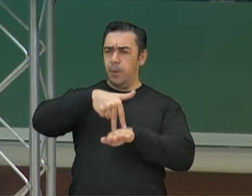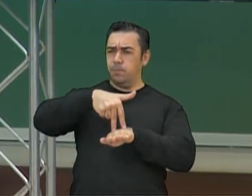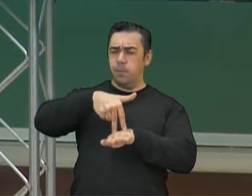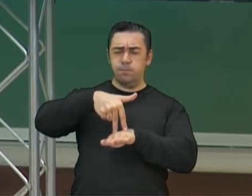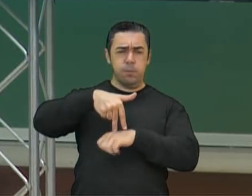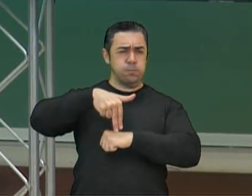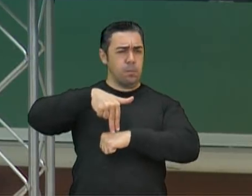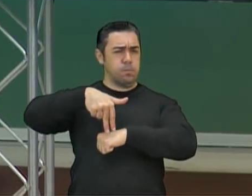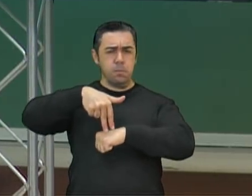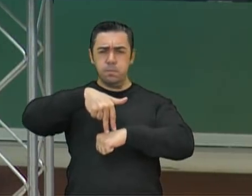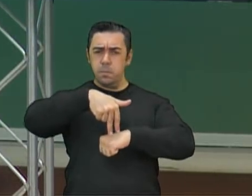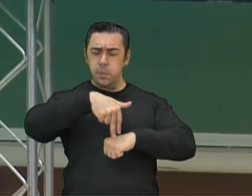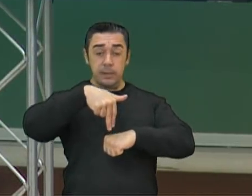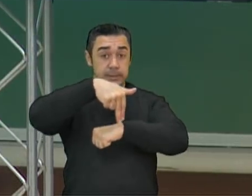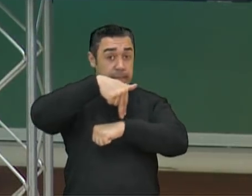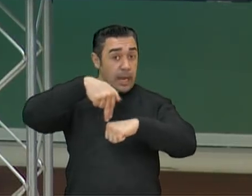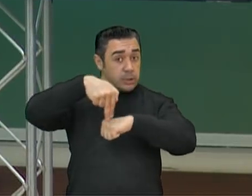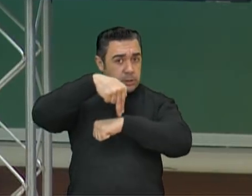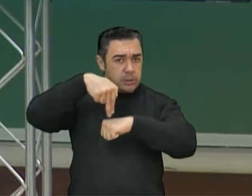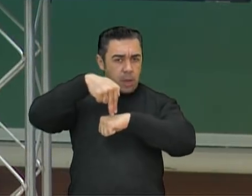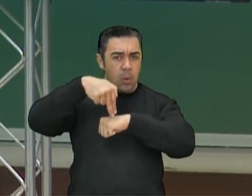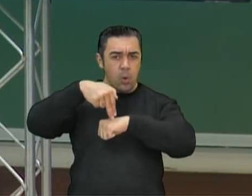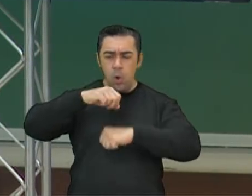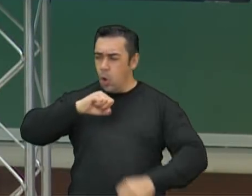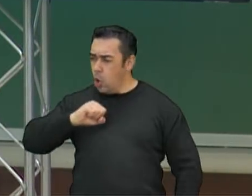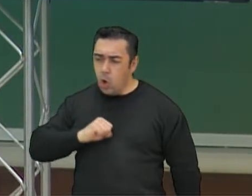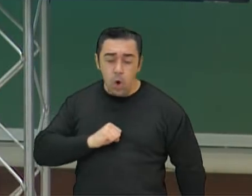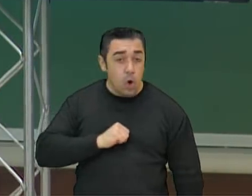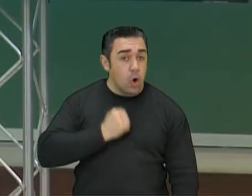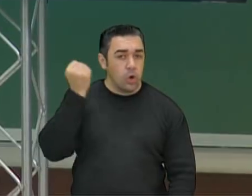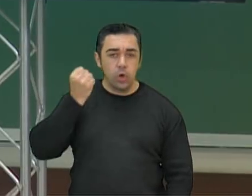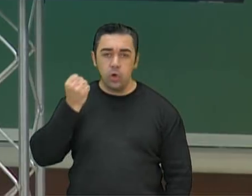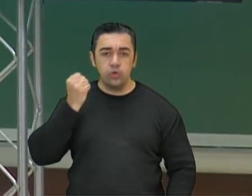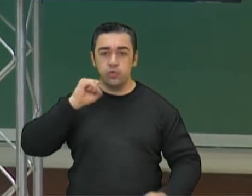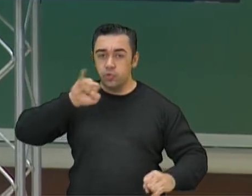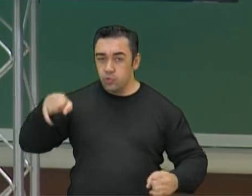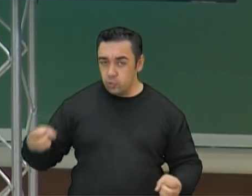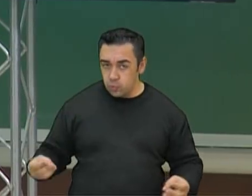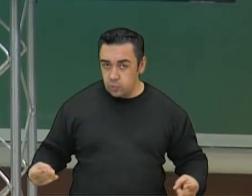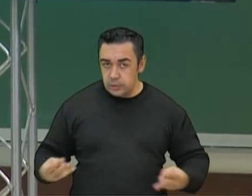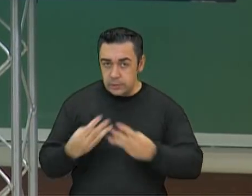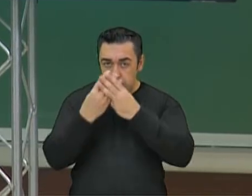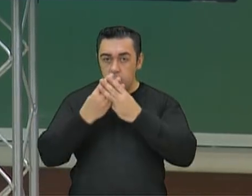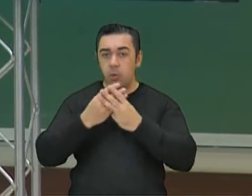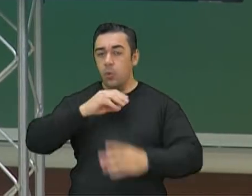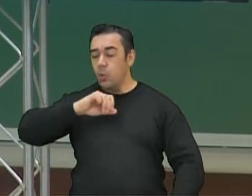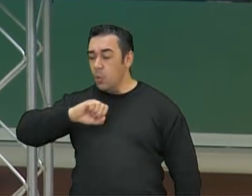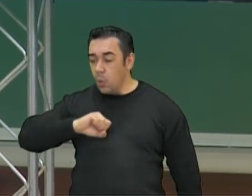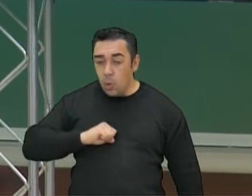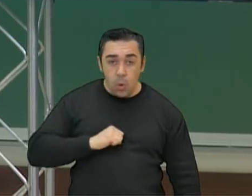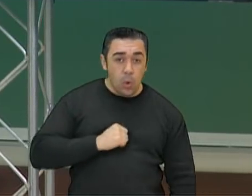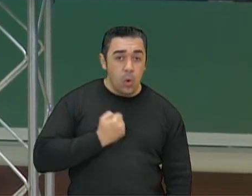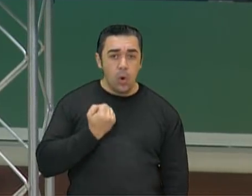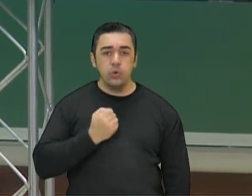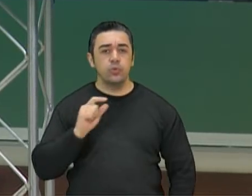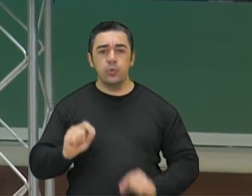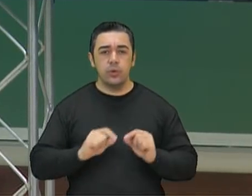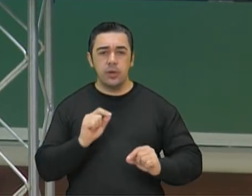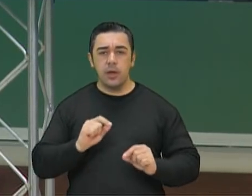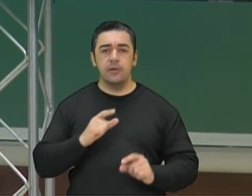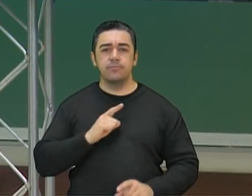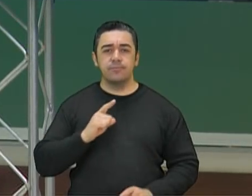muito nacionalista, de ódio aos judeus e de ódio aos comunistas, ajudou Hitler a